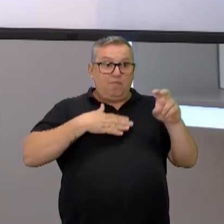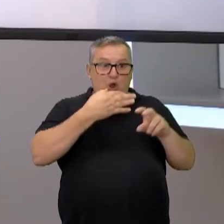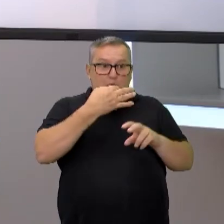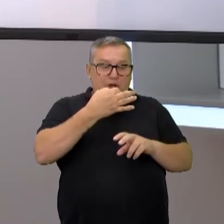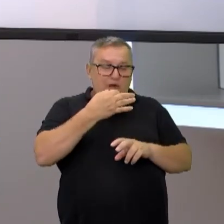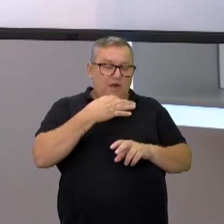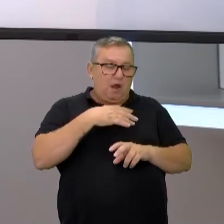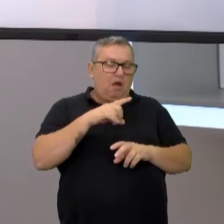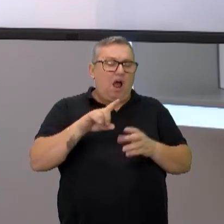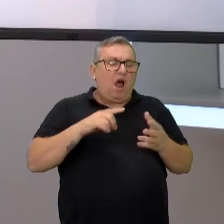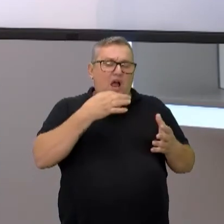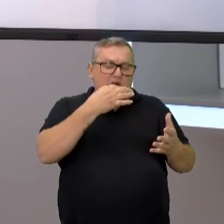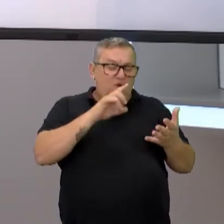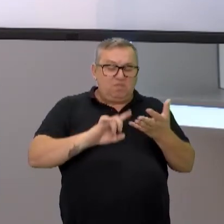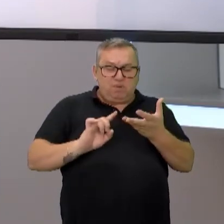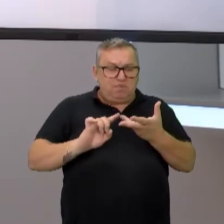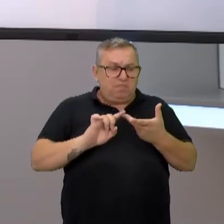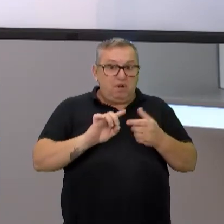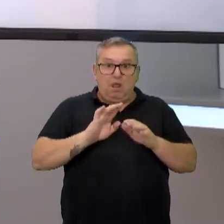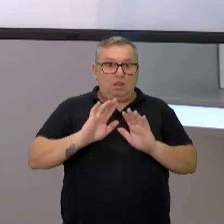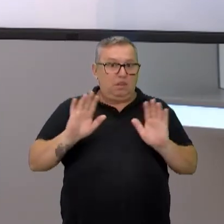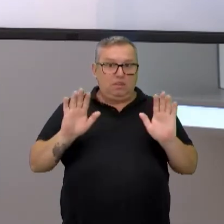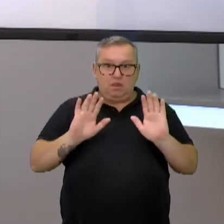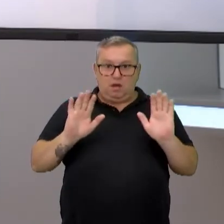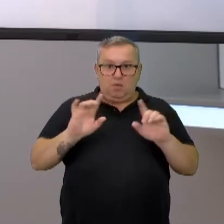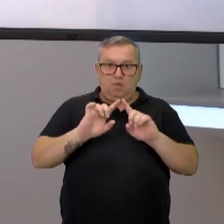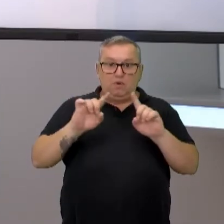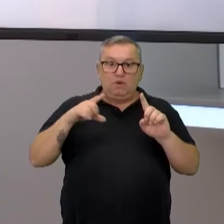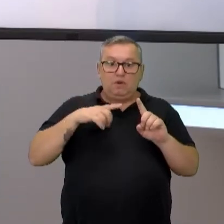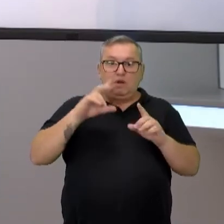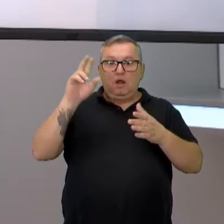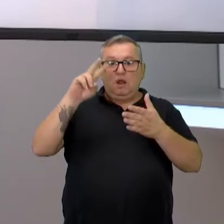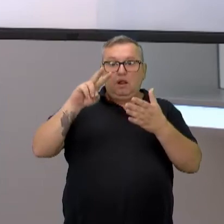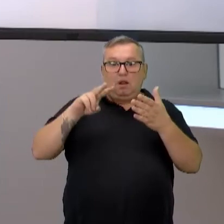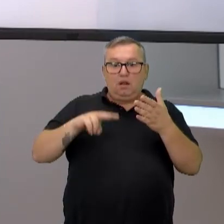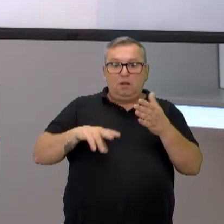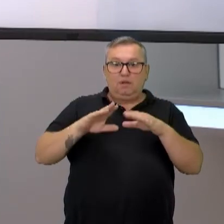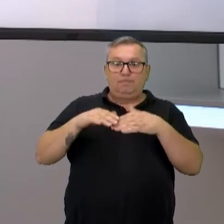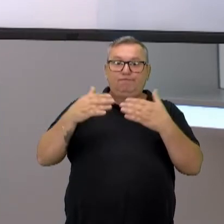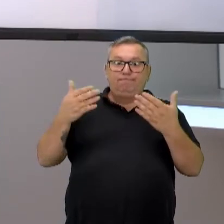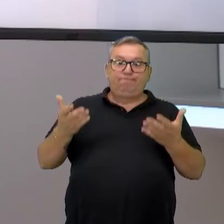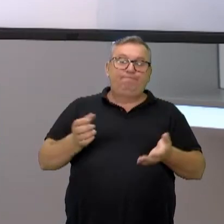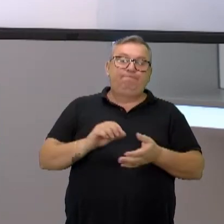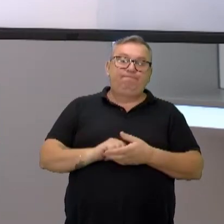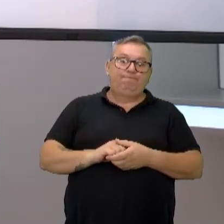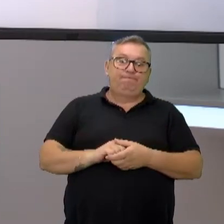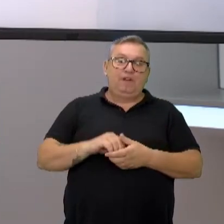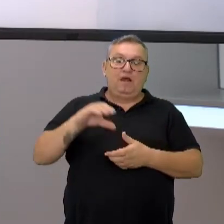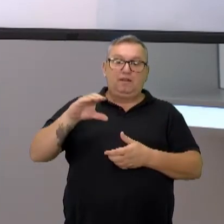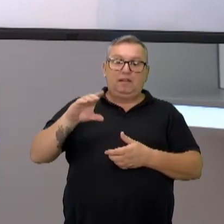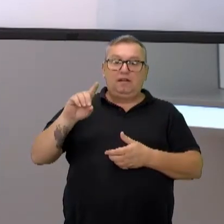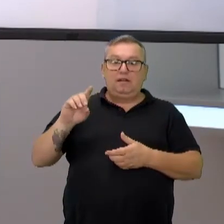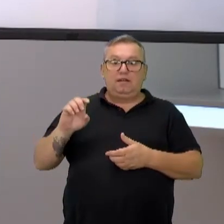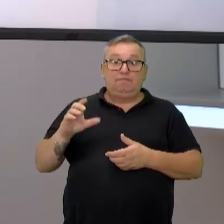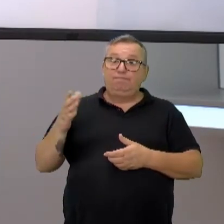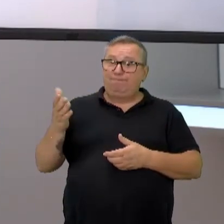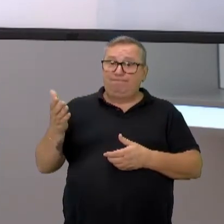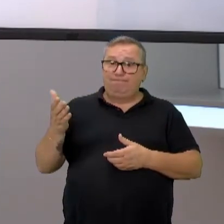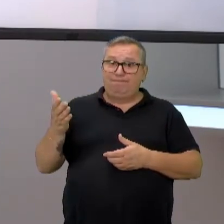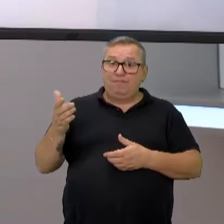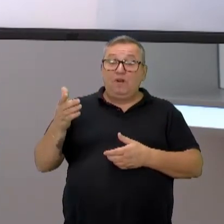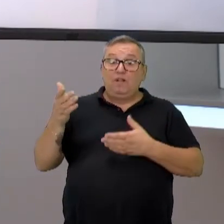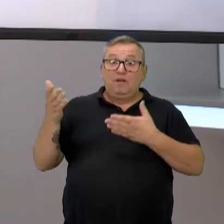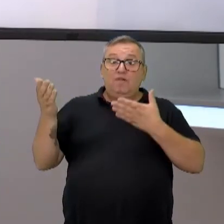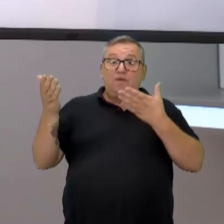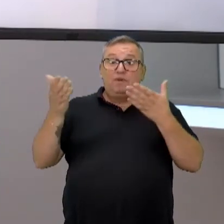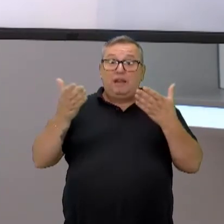posição. Tá? Então, quando eu apresento o assunto, eu coloco nas últimas décadas, as recomendações contra o abuso de sal tem sido... Então, eu estou te